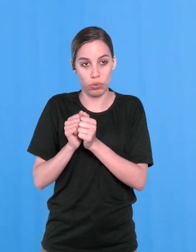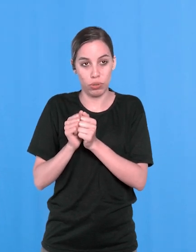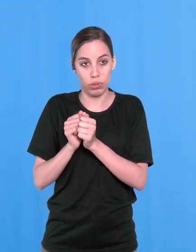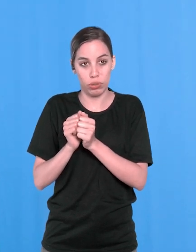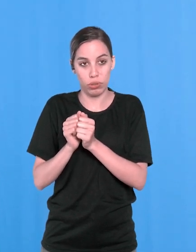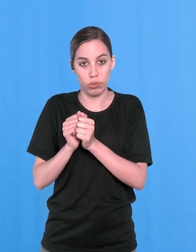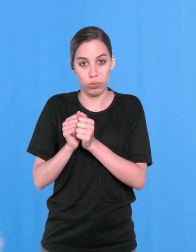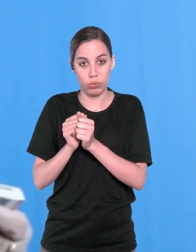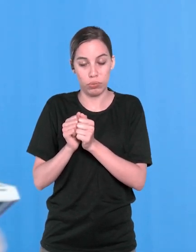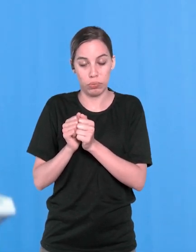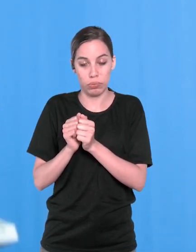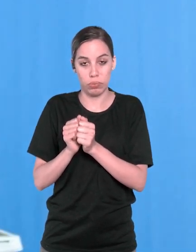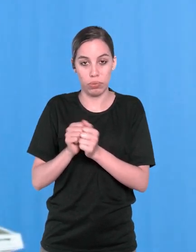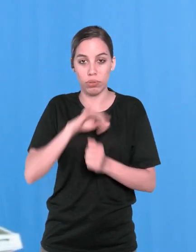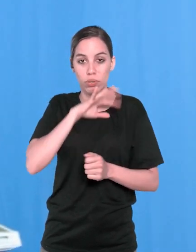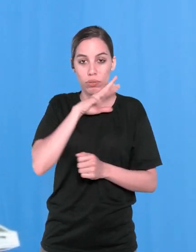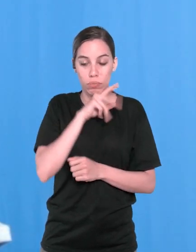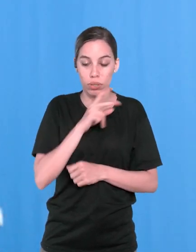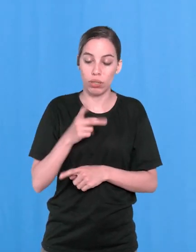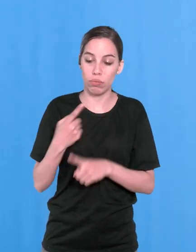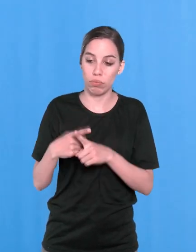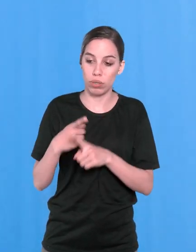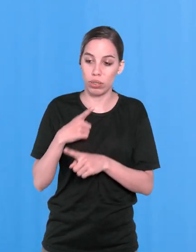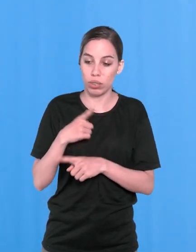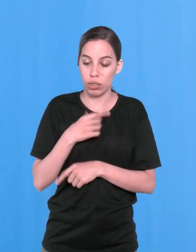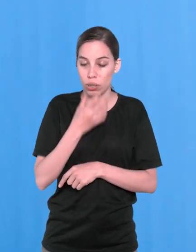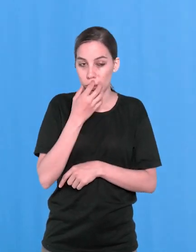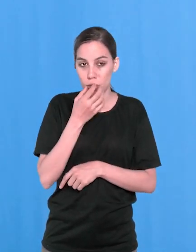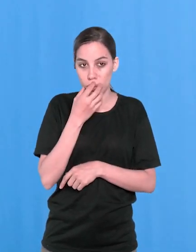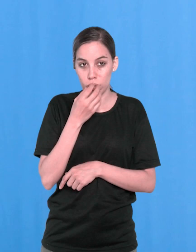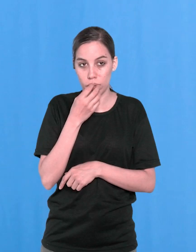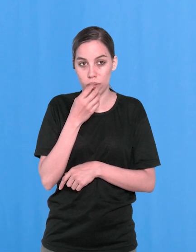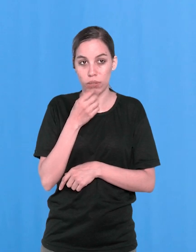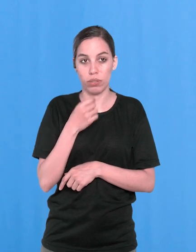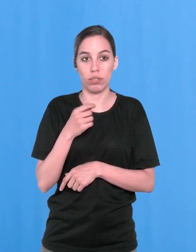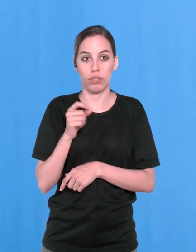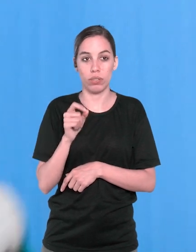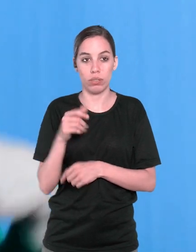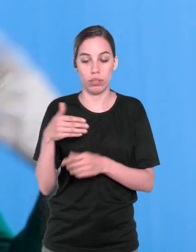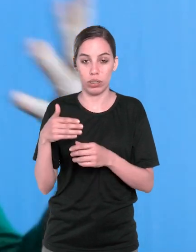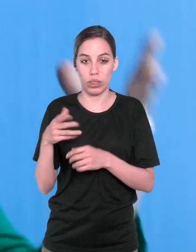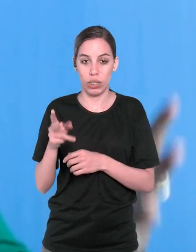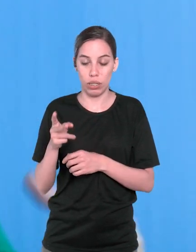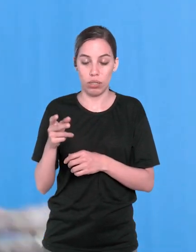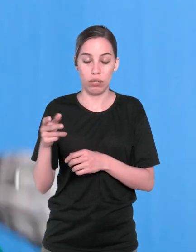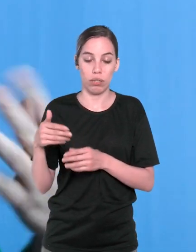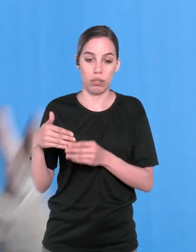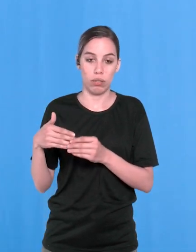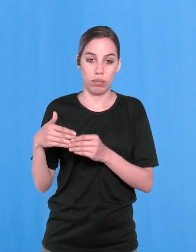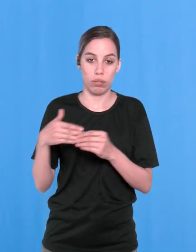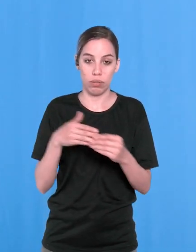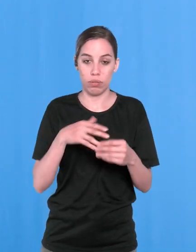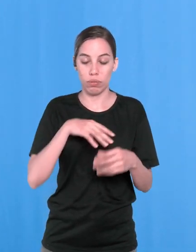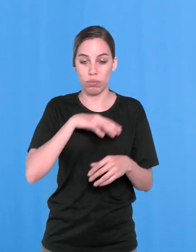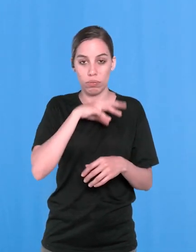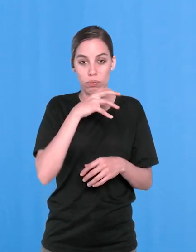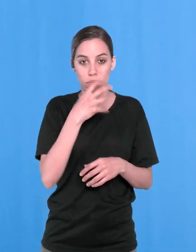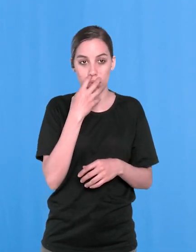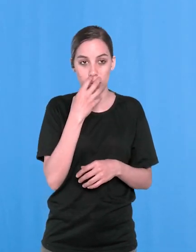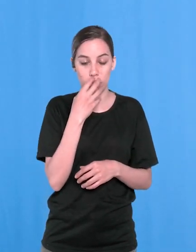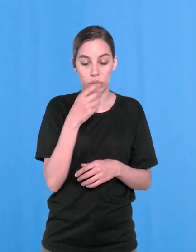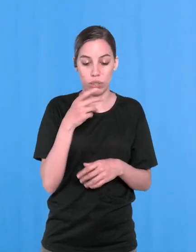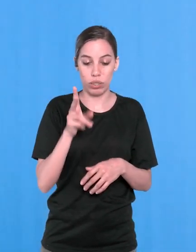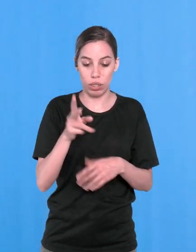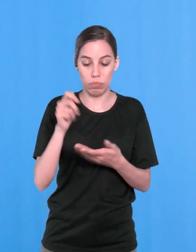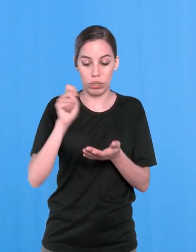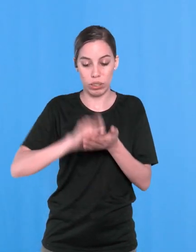Aos cães, né? As cachorrinhas dela, que ela sempre fazia o gravetinho, sempre contando ali nas crônicas e